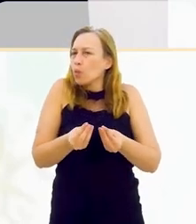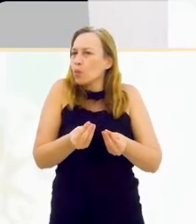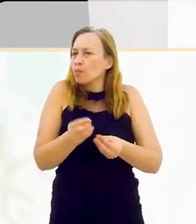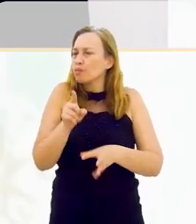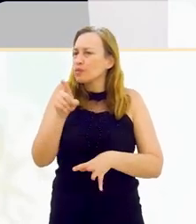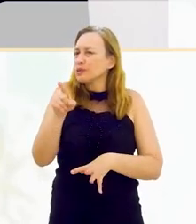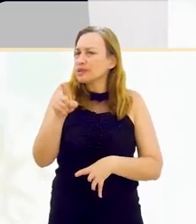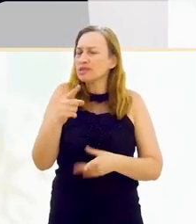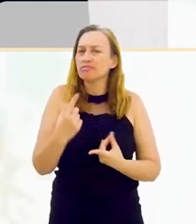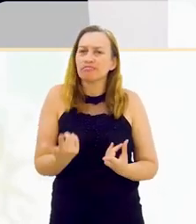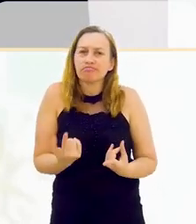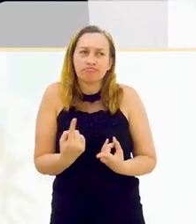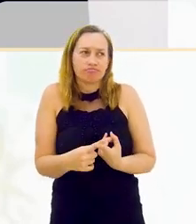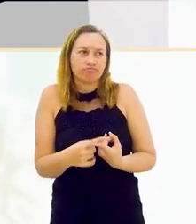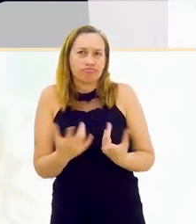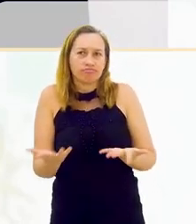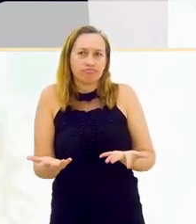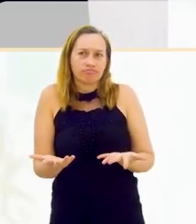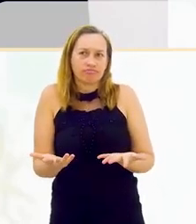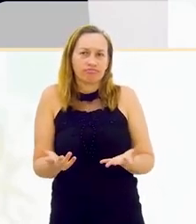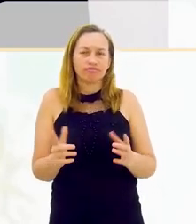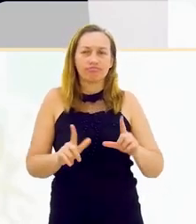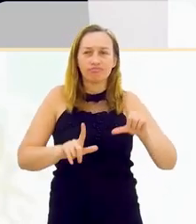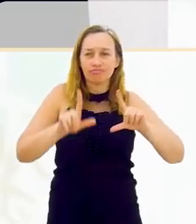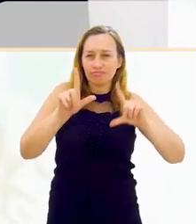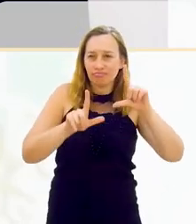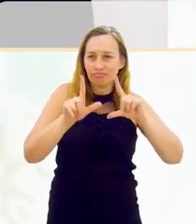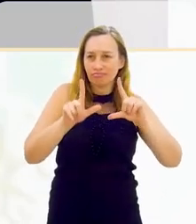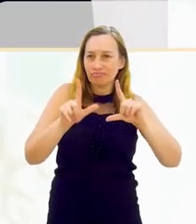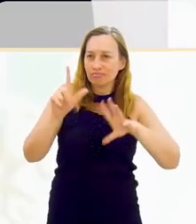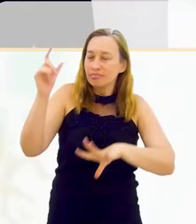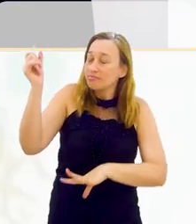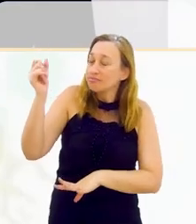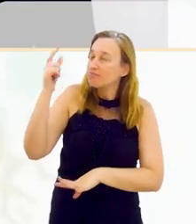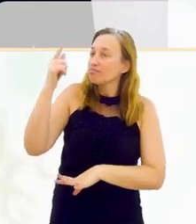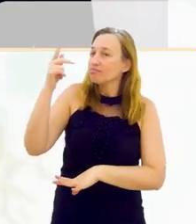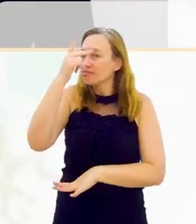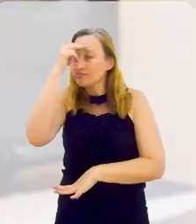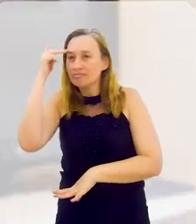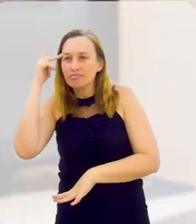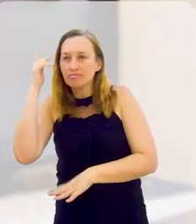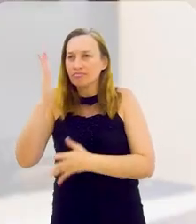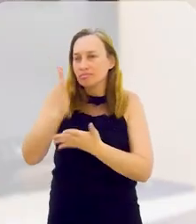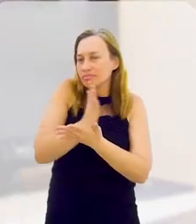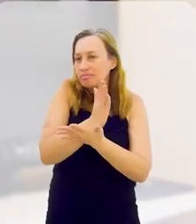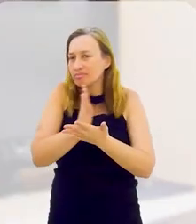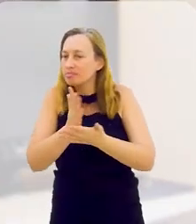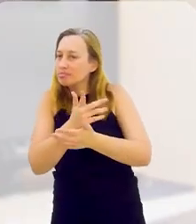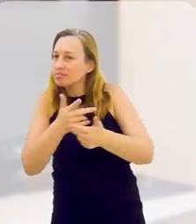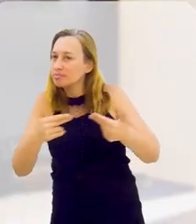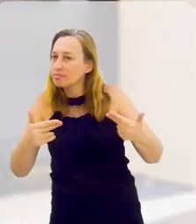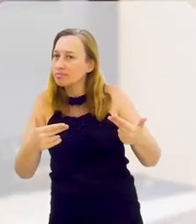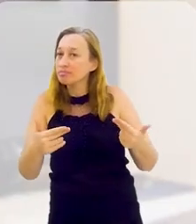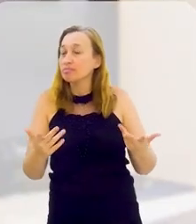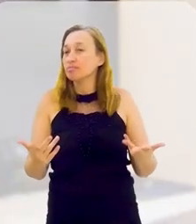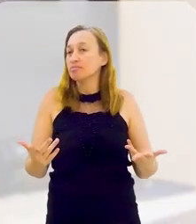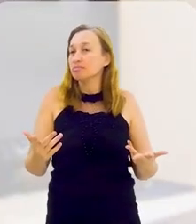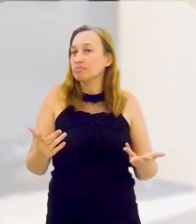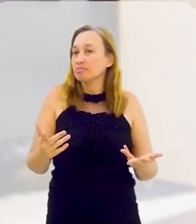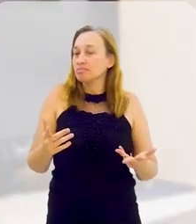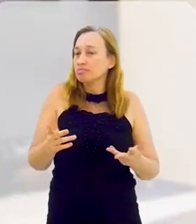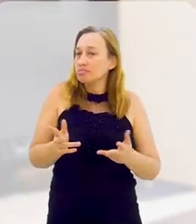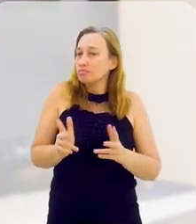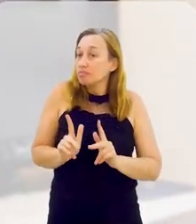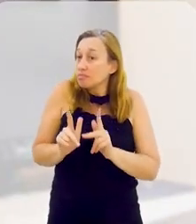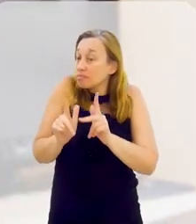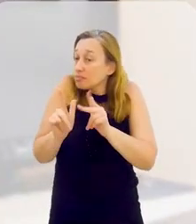era isso para você? Porque, assim, esse programa é um programa para inspirar pessoas. E muitas pessoas ainda